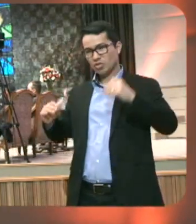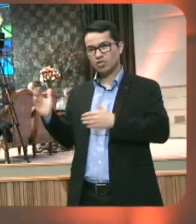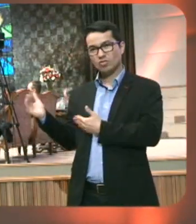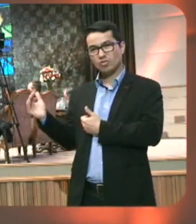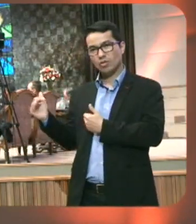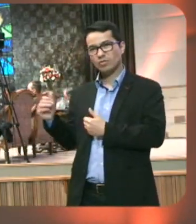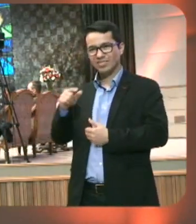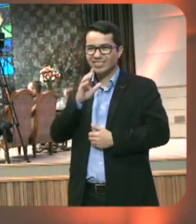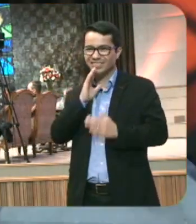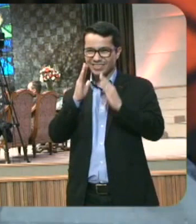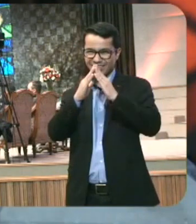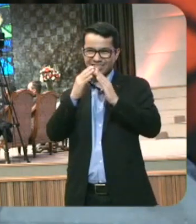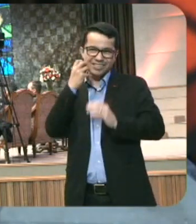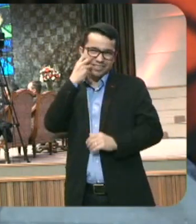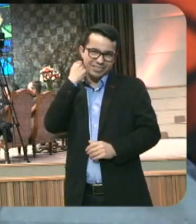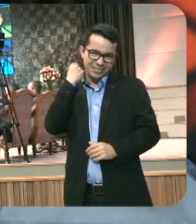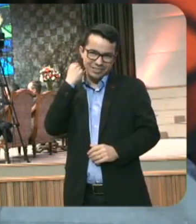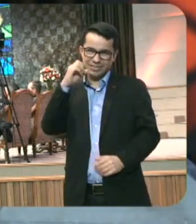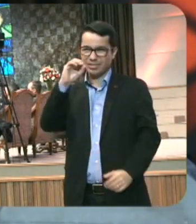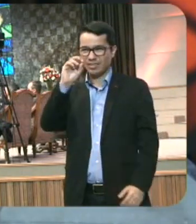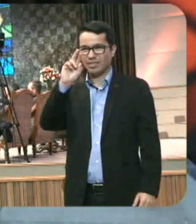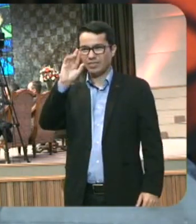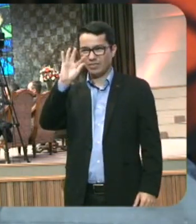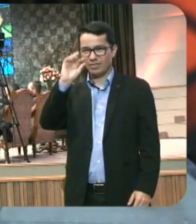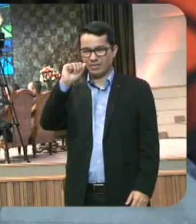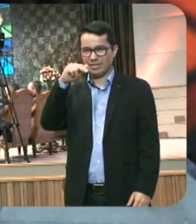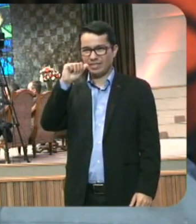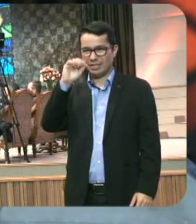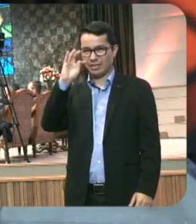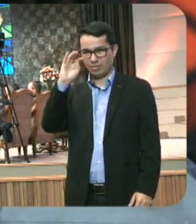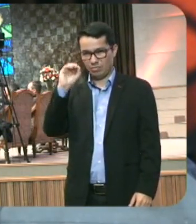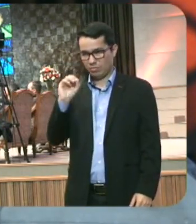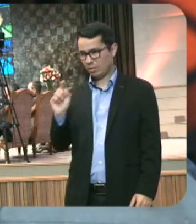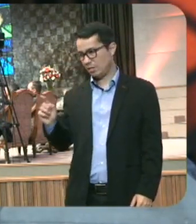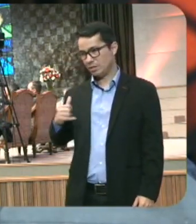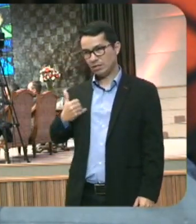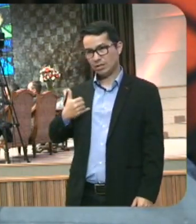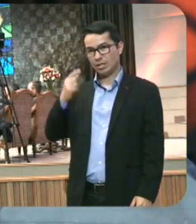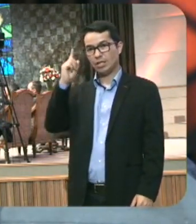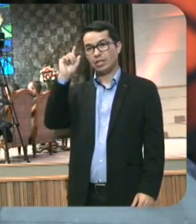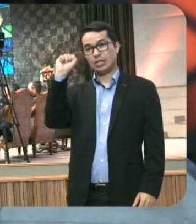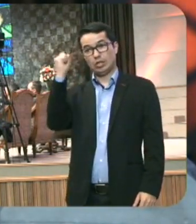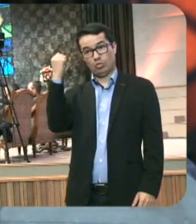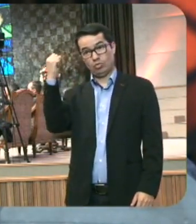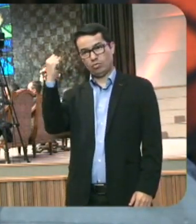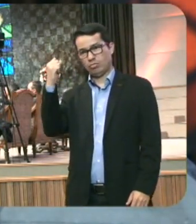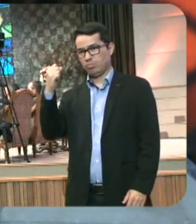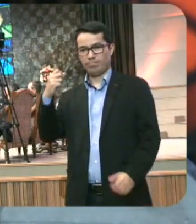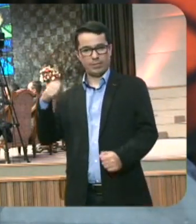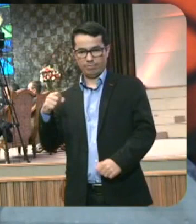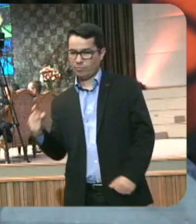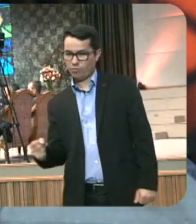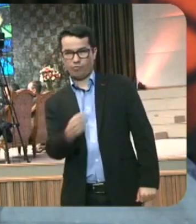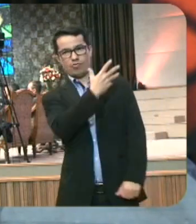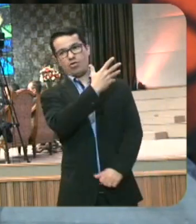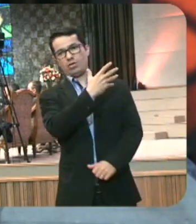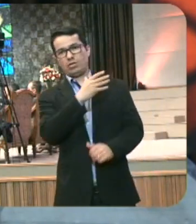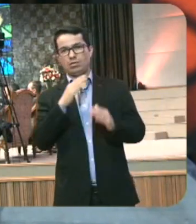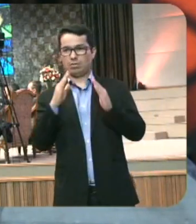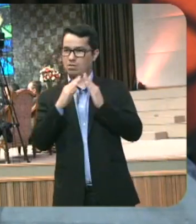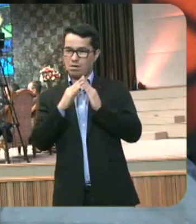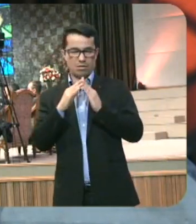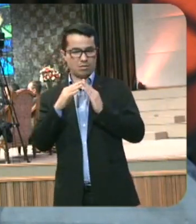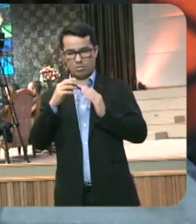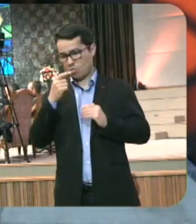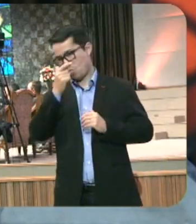sabe que nesses orfanatos, a maioria deles, quando você completa 18 anos, você tem que sair, você tem que morar em algum